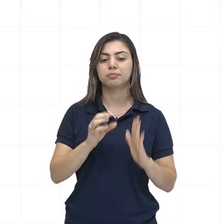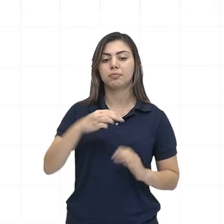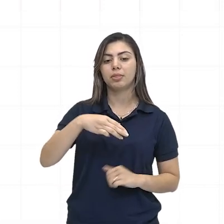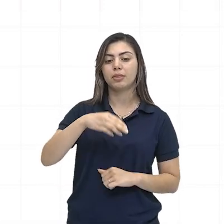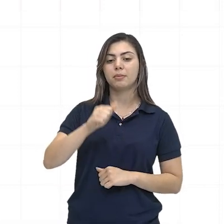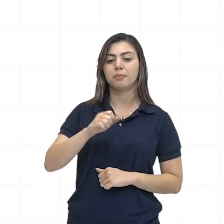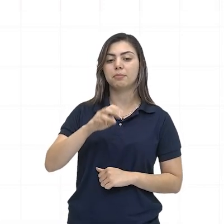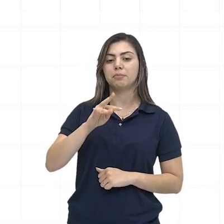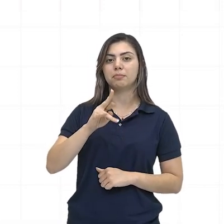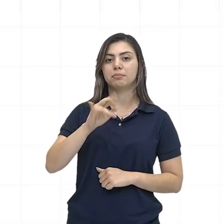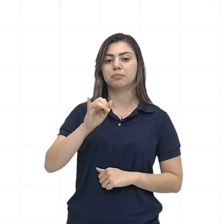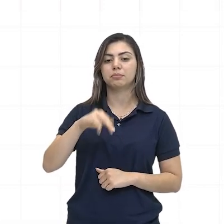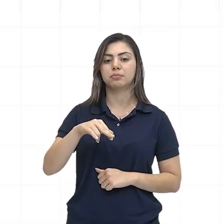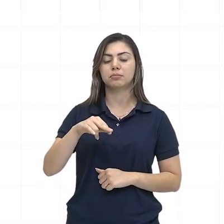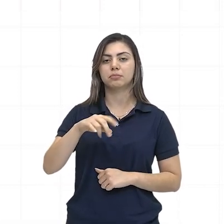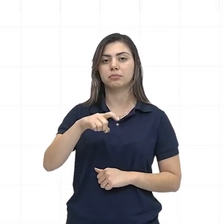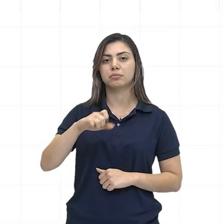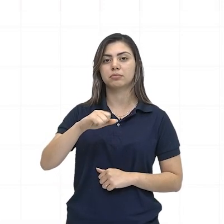matrinchã,